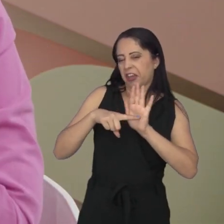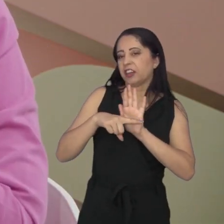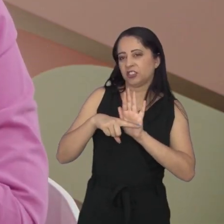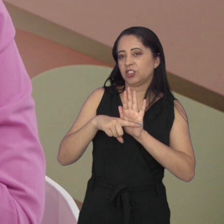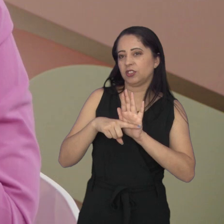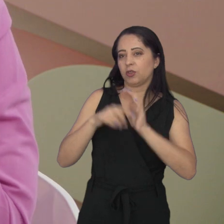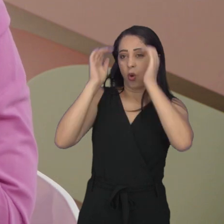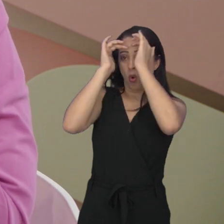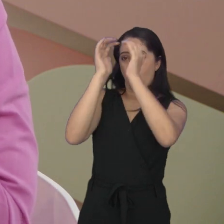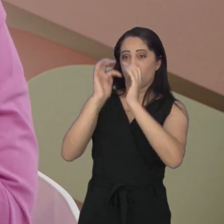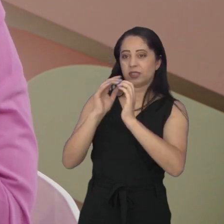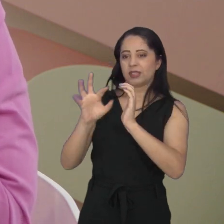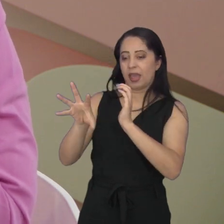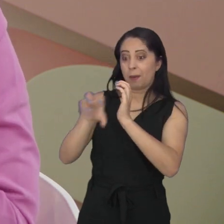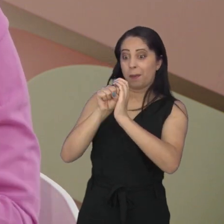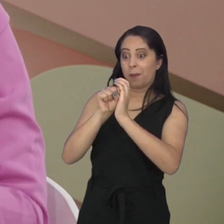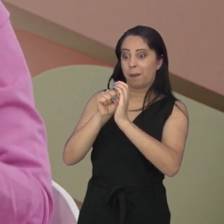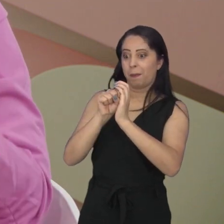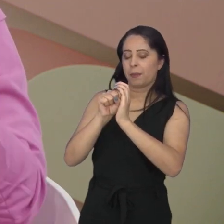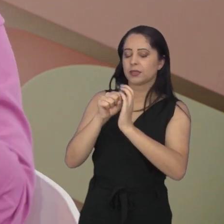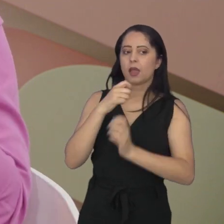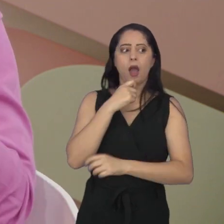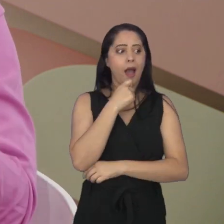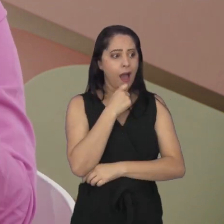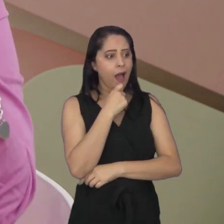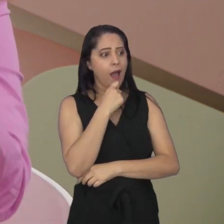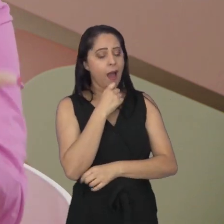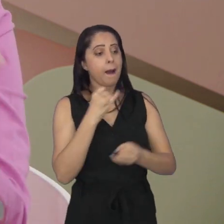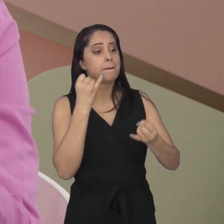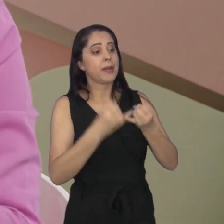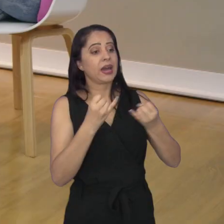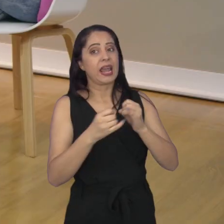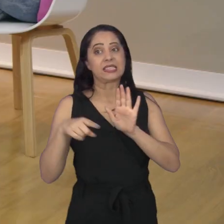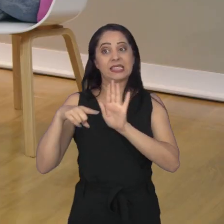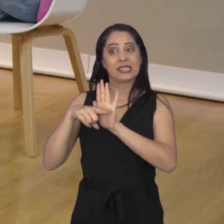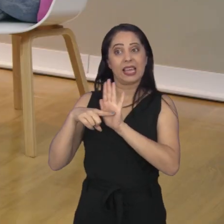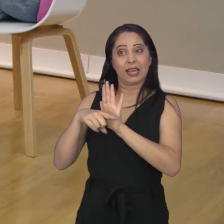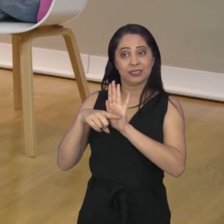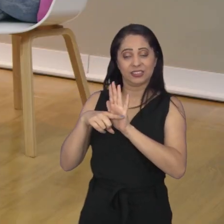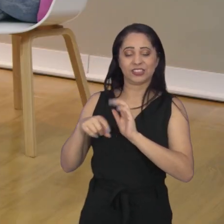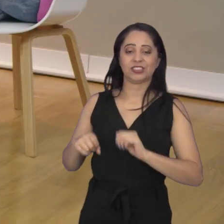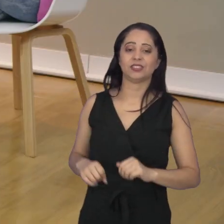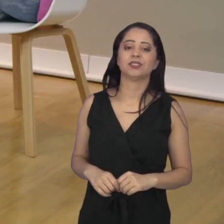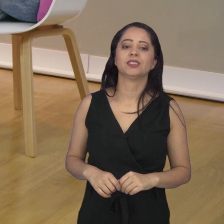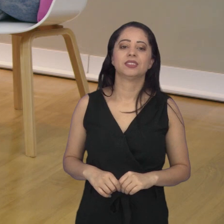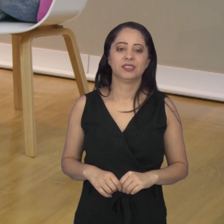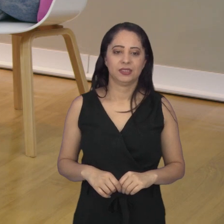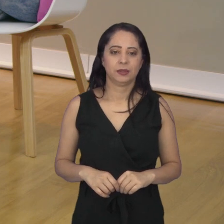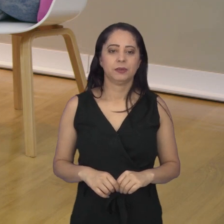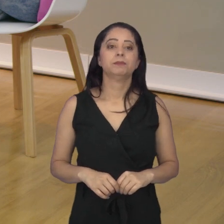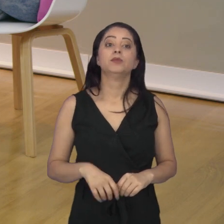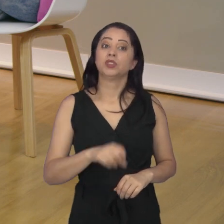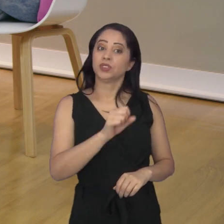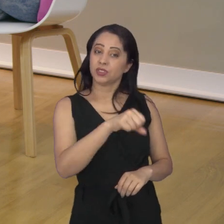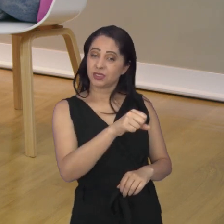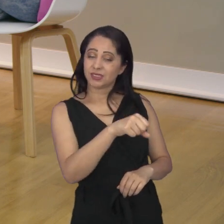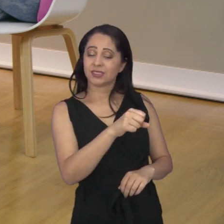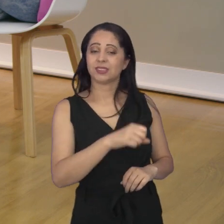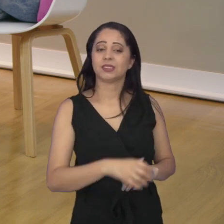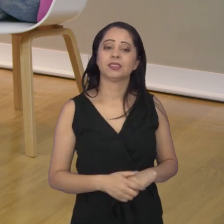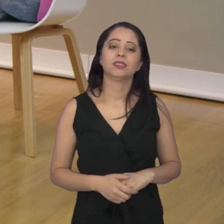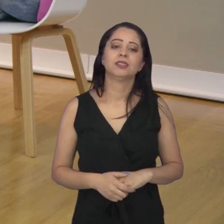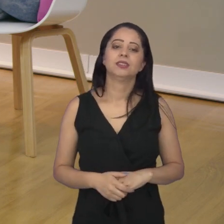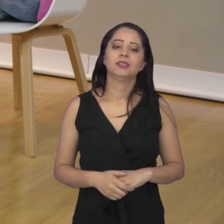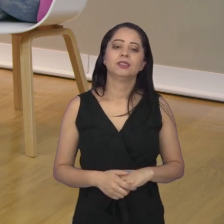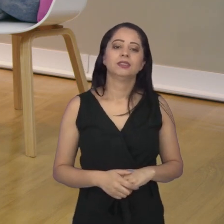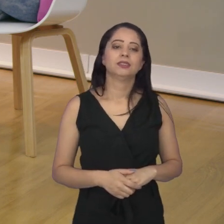subconsciente já não vai conseguir captar. Opa, peraí. Porque eu tô involuindo e não evoluindo. Sim. Alguma coisa ali não tá legal. Exatamente. Bom,